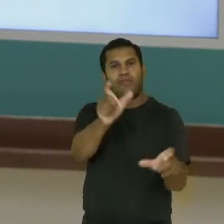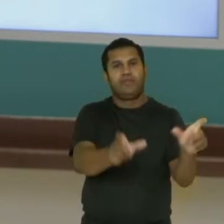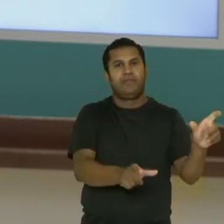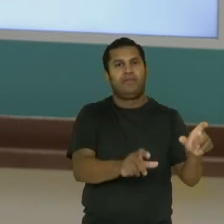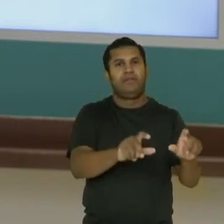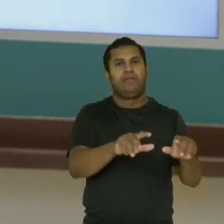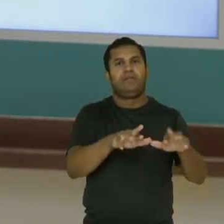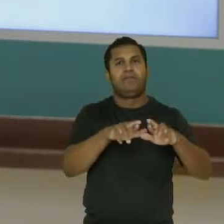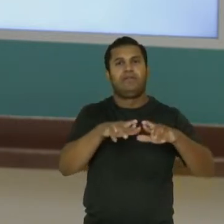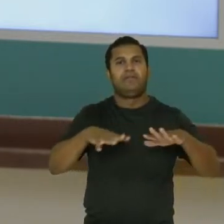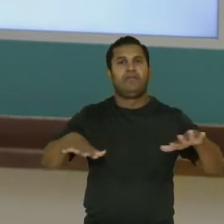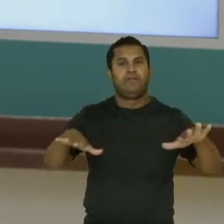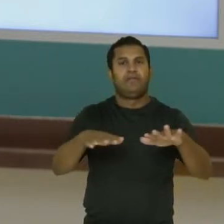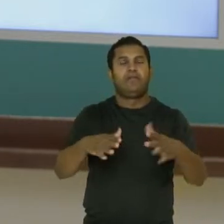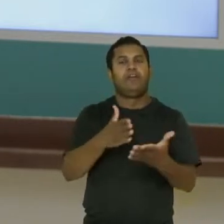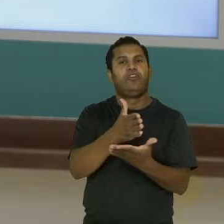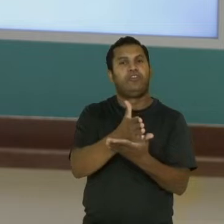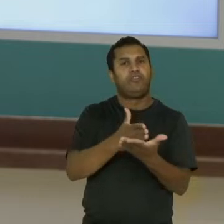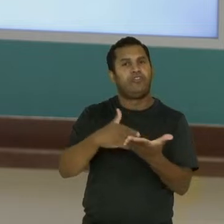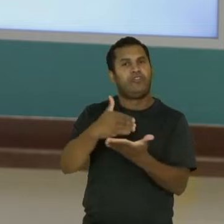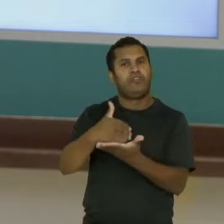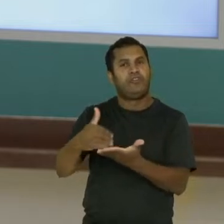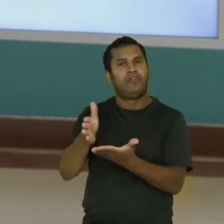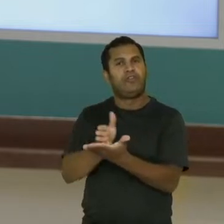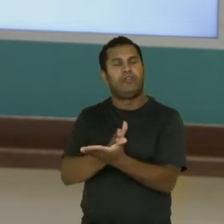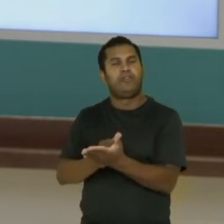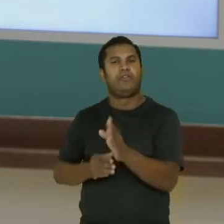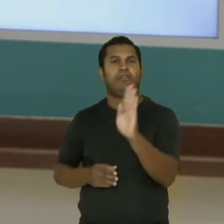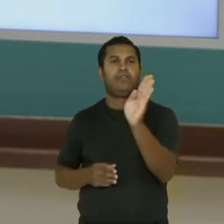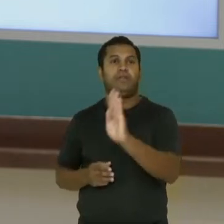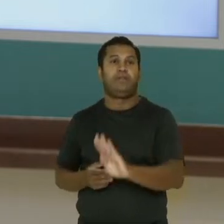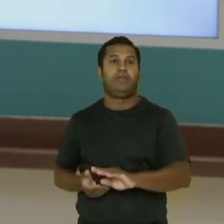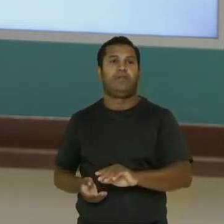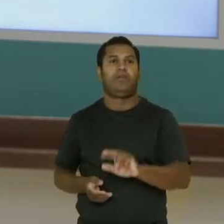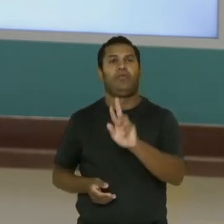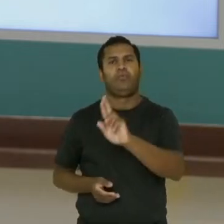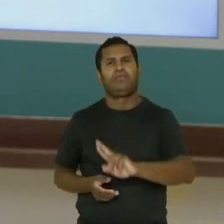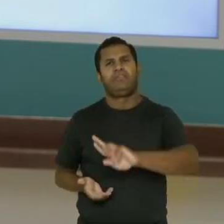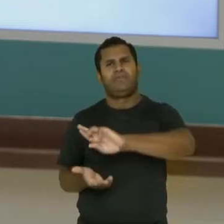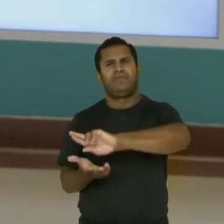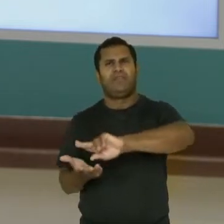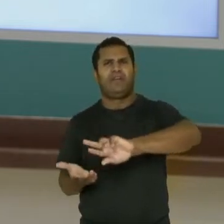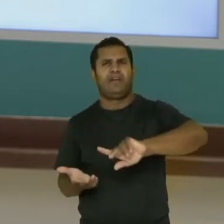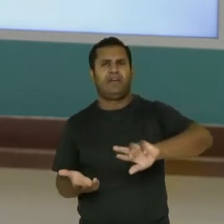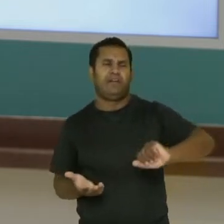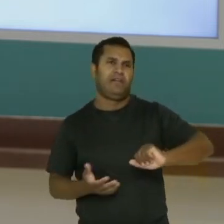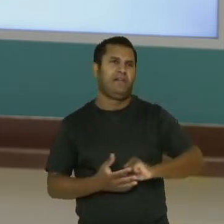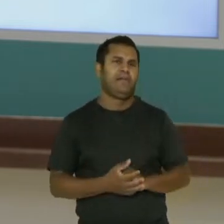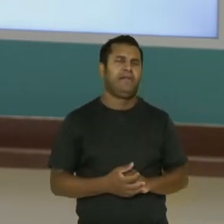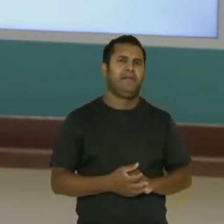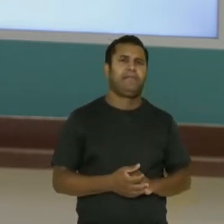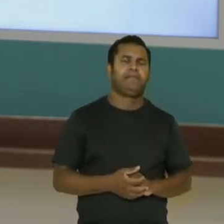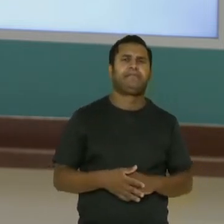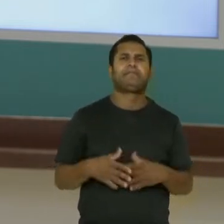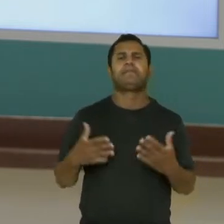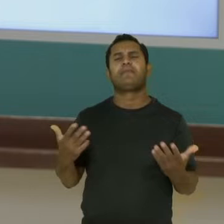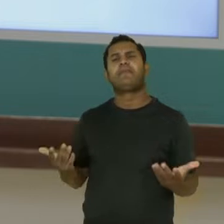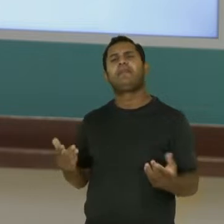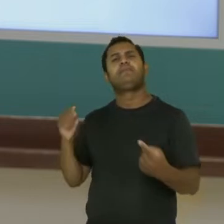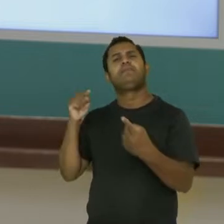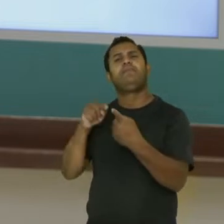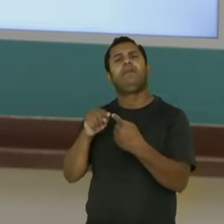ou seja, dividir o Brasil considerando vários critérios, né? E a finalidade, para que